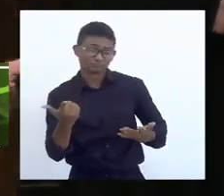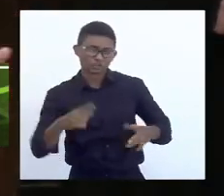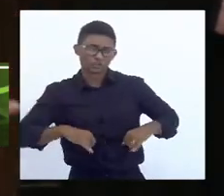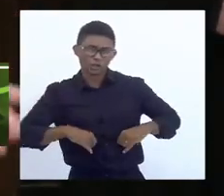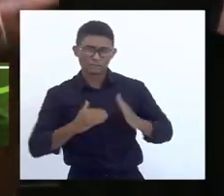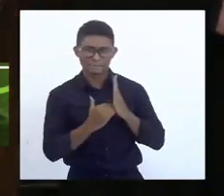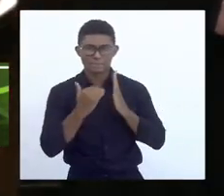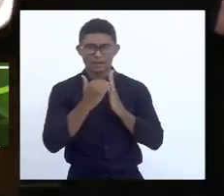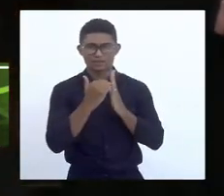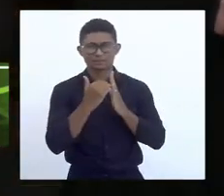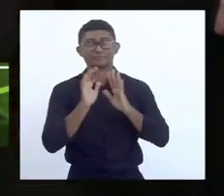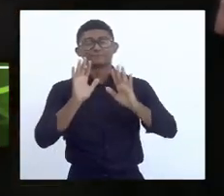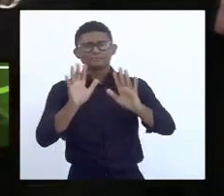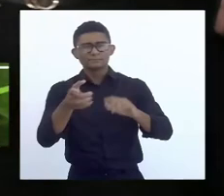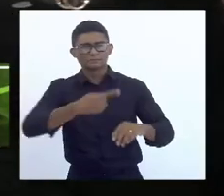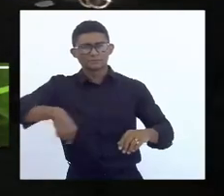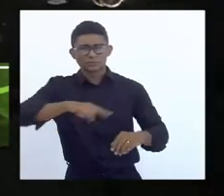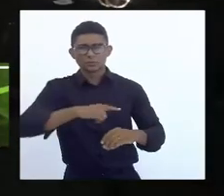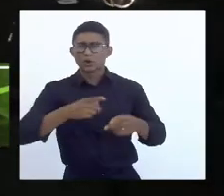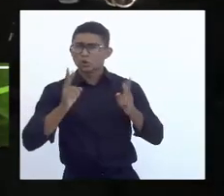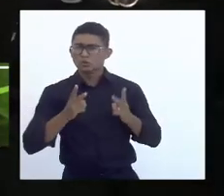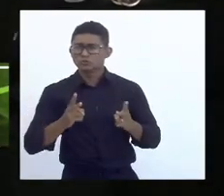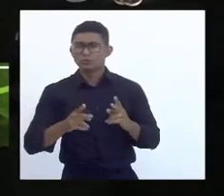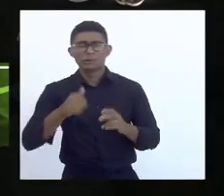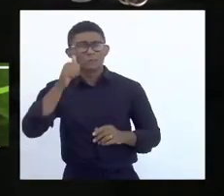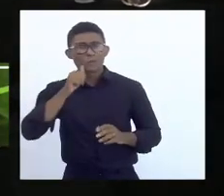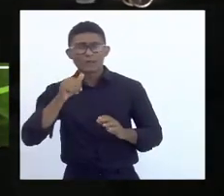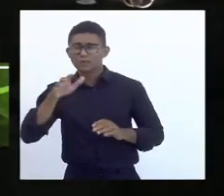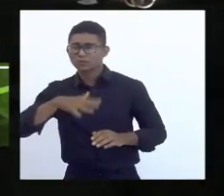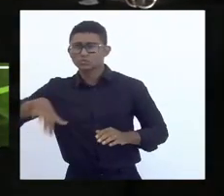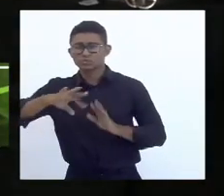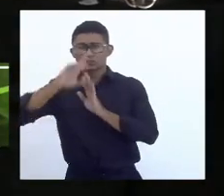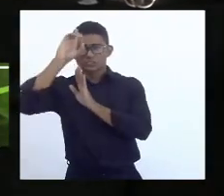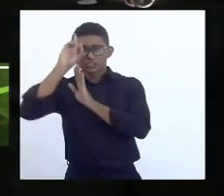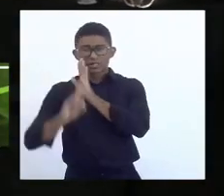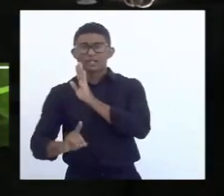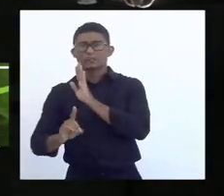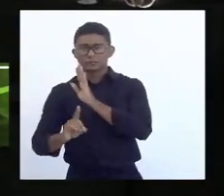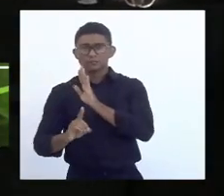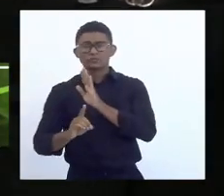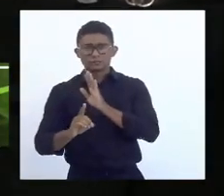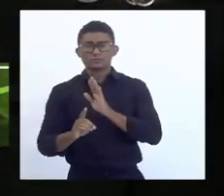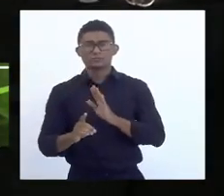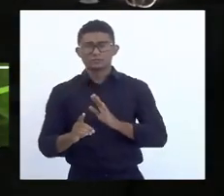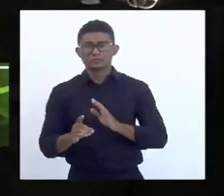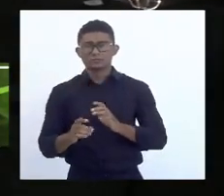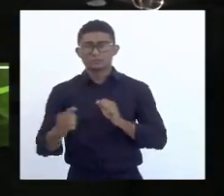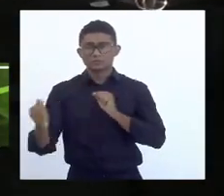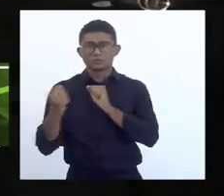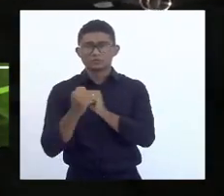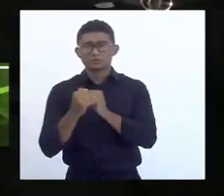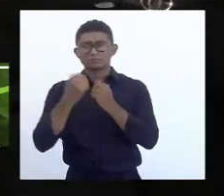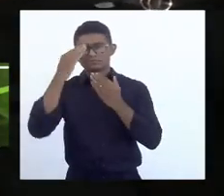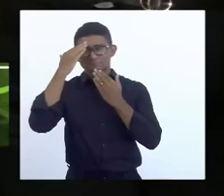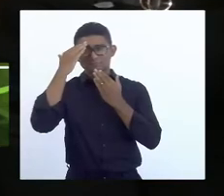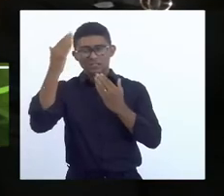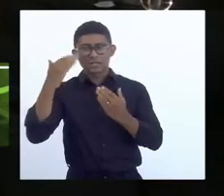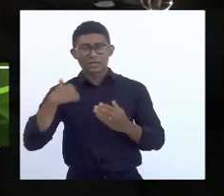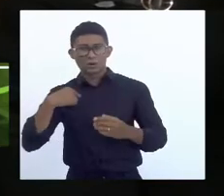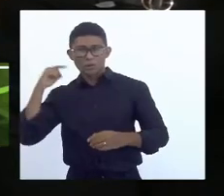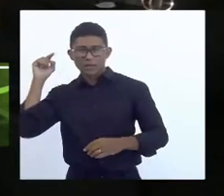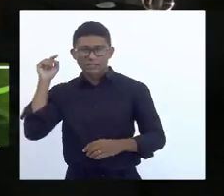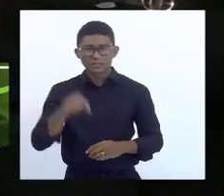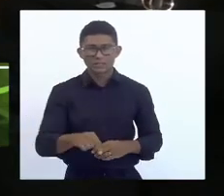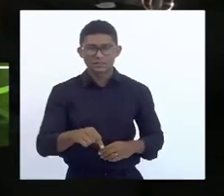nossas causas, defendendo os direitos das mulheres e não deixando nenhuma para trás. Então, quero agradecer a oportunidade de estar aqui